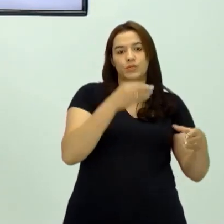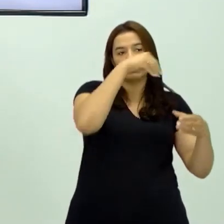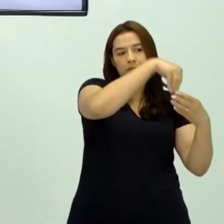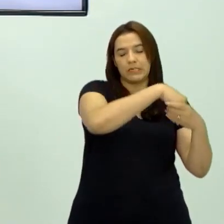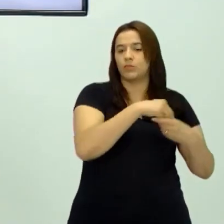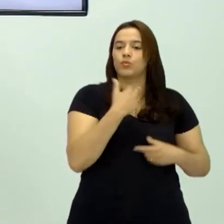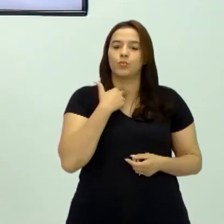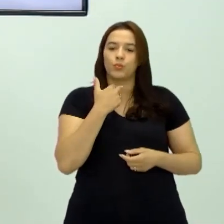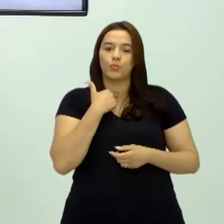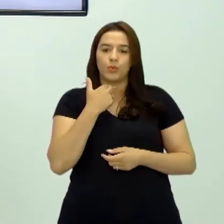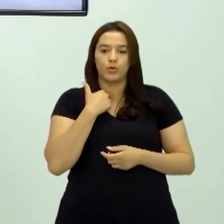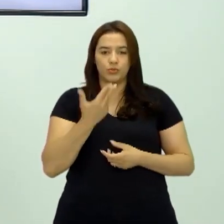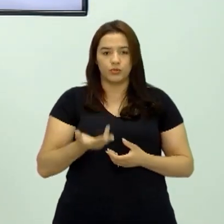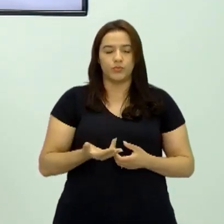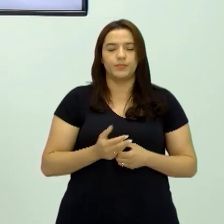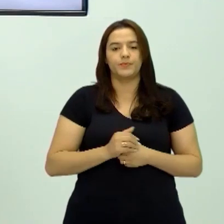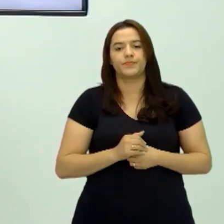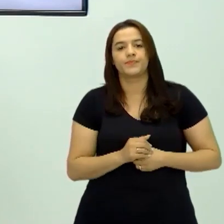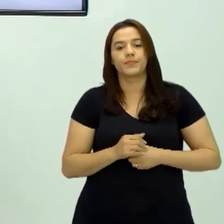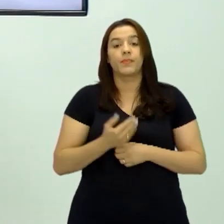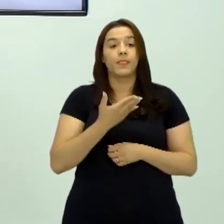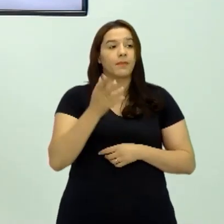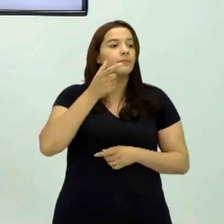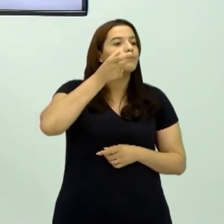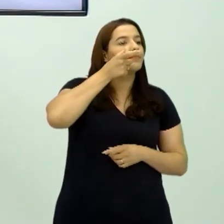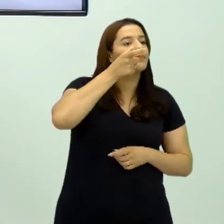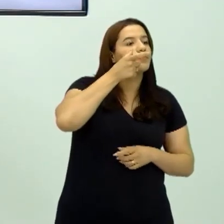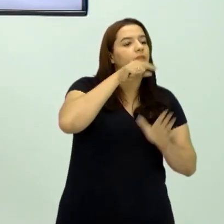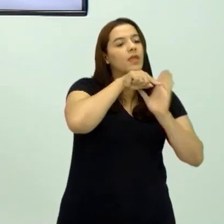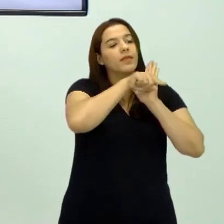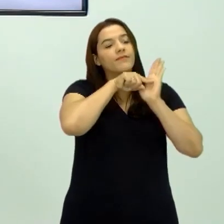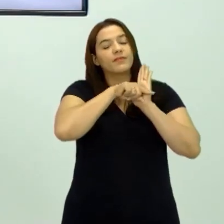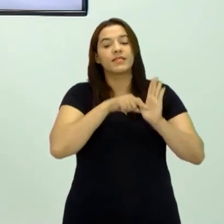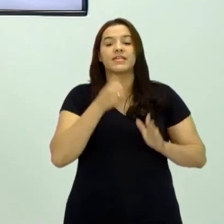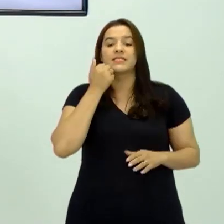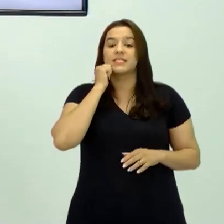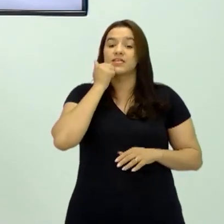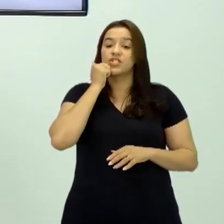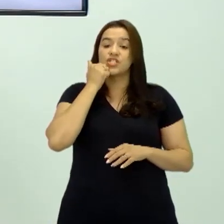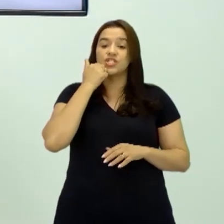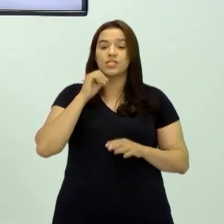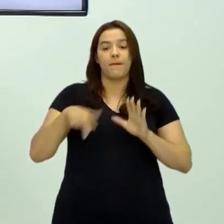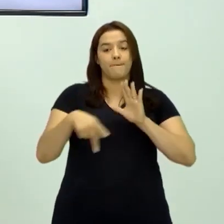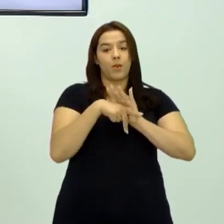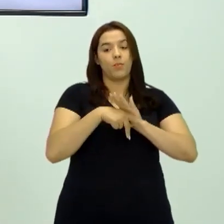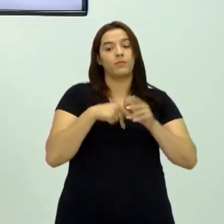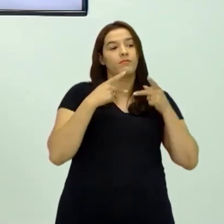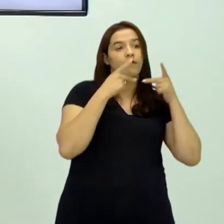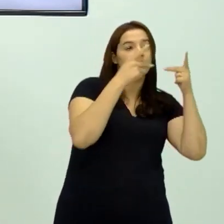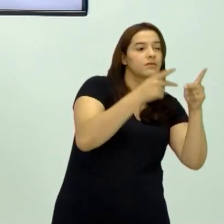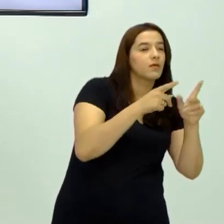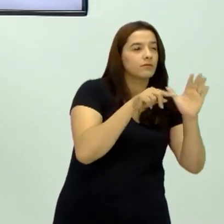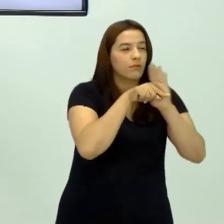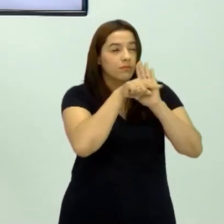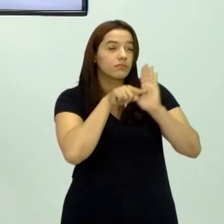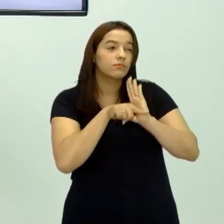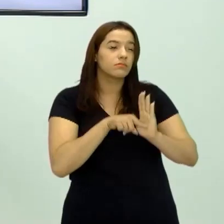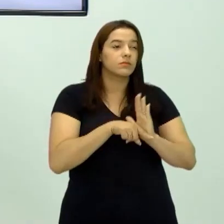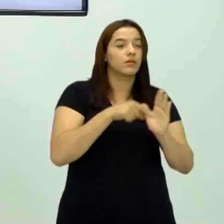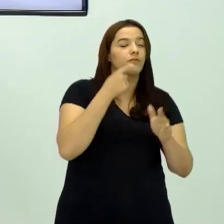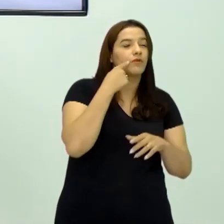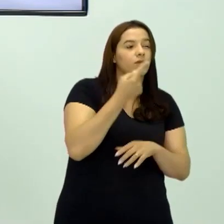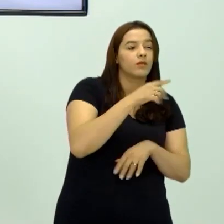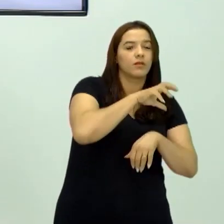dessas unidades de proteção integral, mas você pode fazer pesquisa, como é muito feito aqui no Brasil, até para